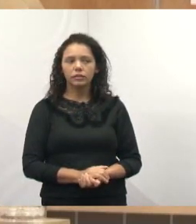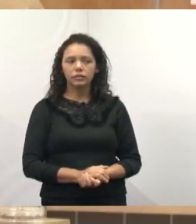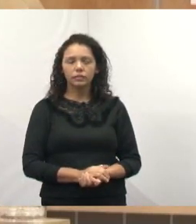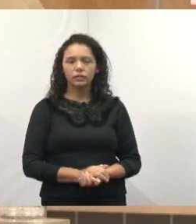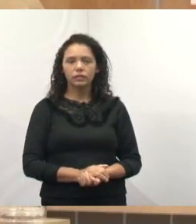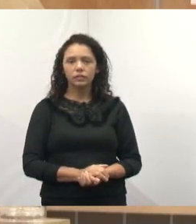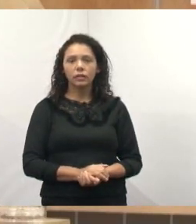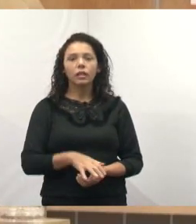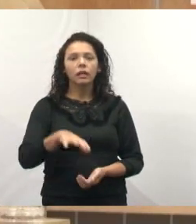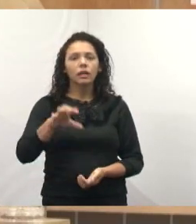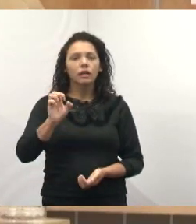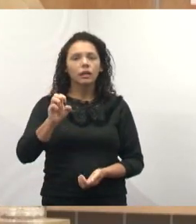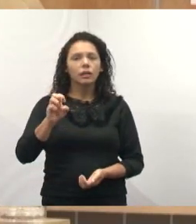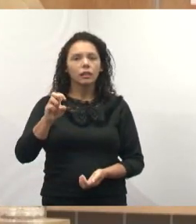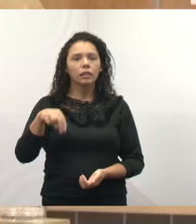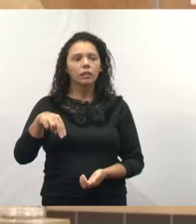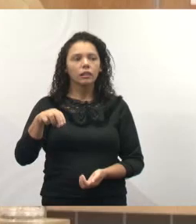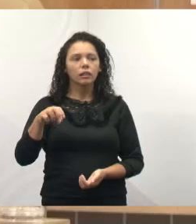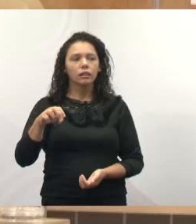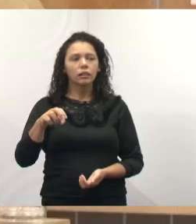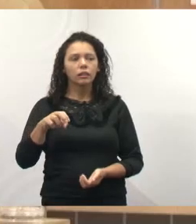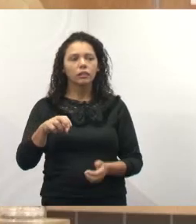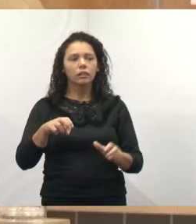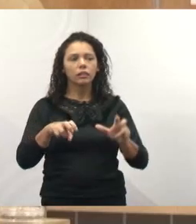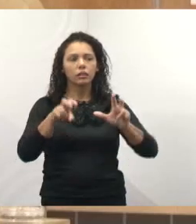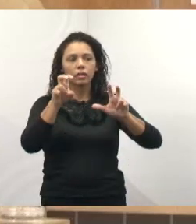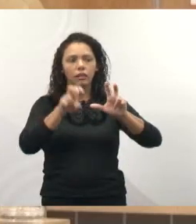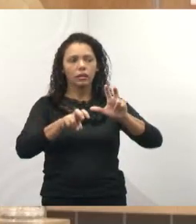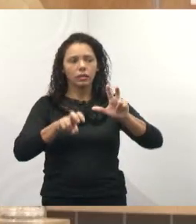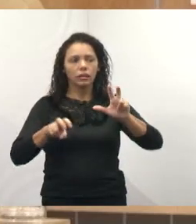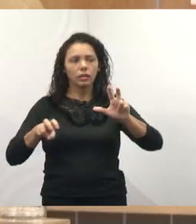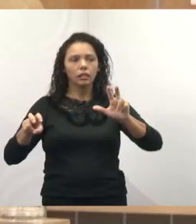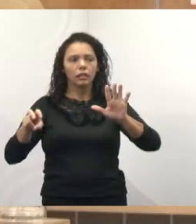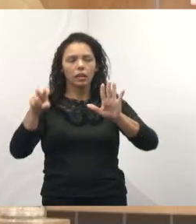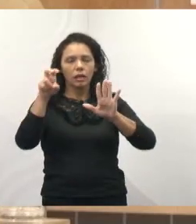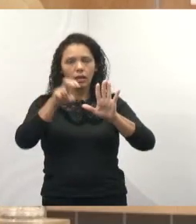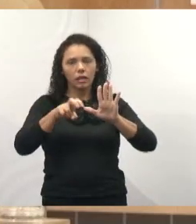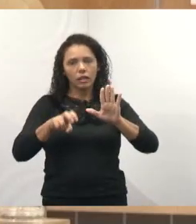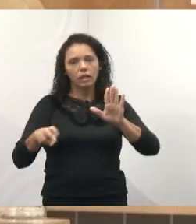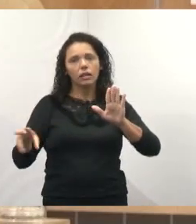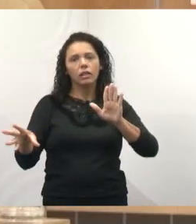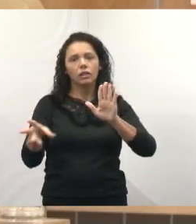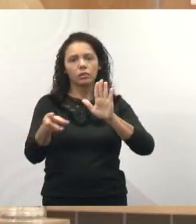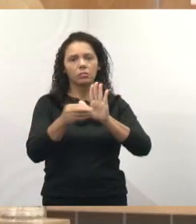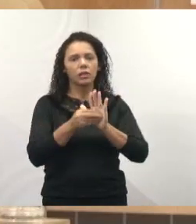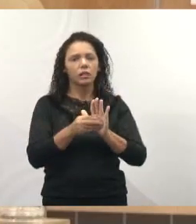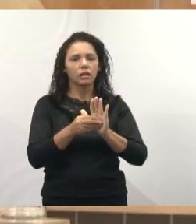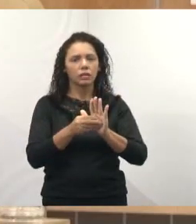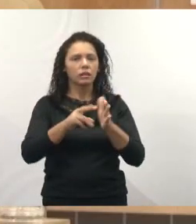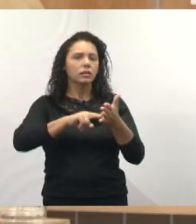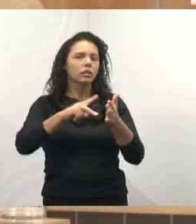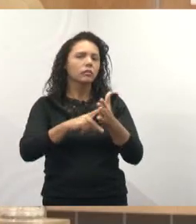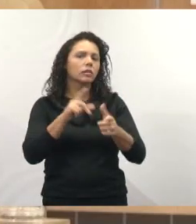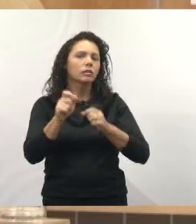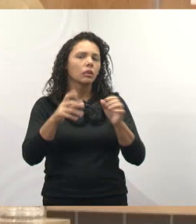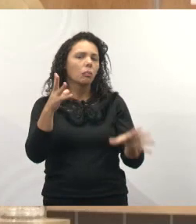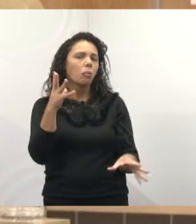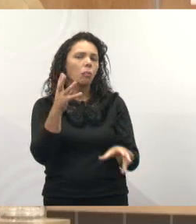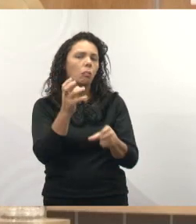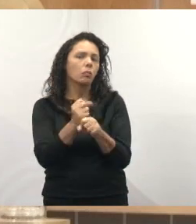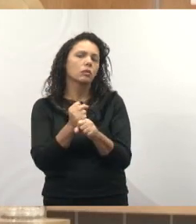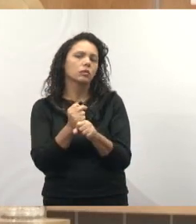de Contas. A ementa é como se fosse um resumo, está logo no início, na primeira capa, mas aquele